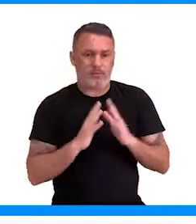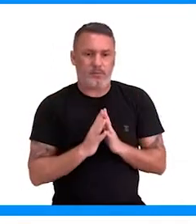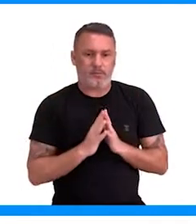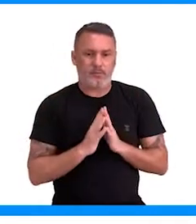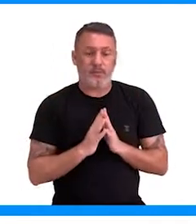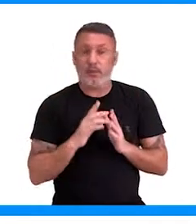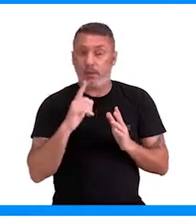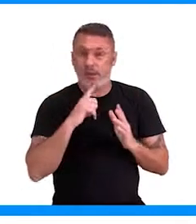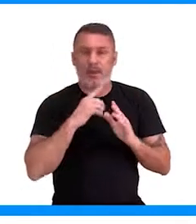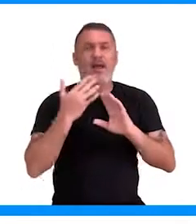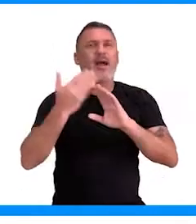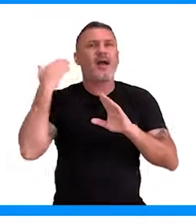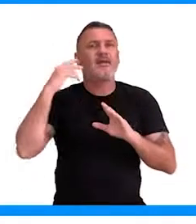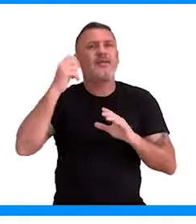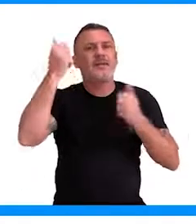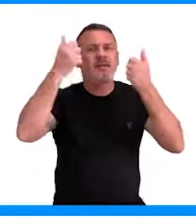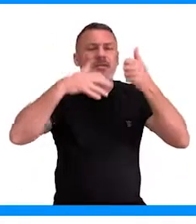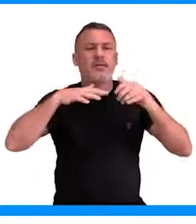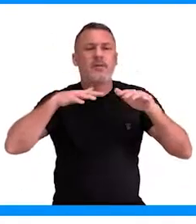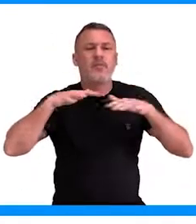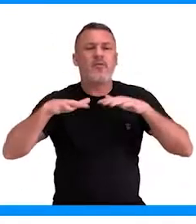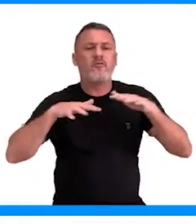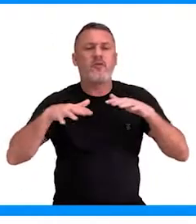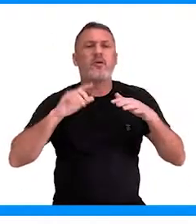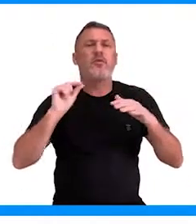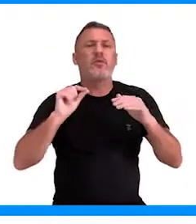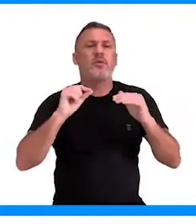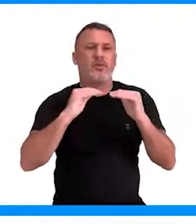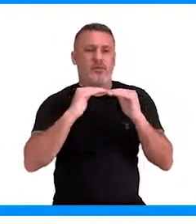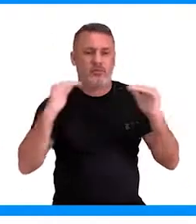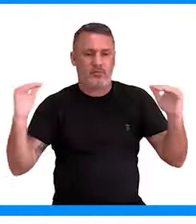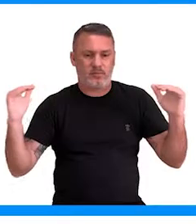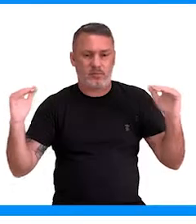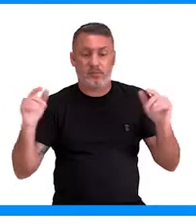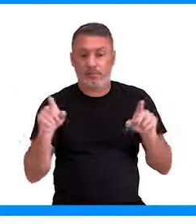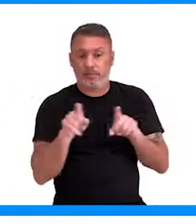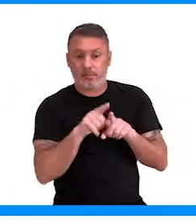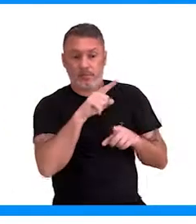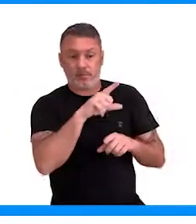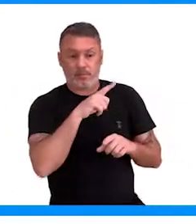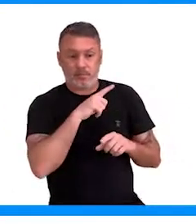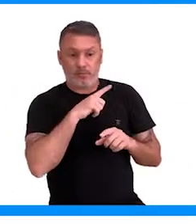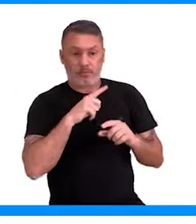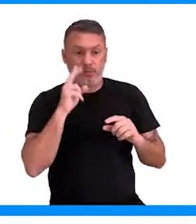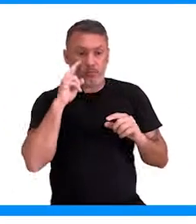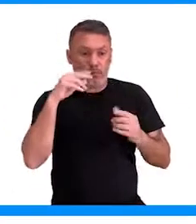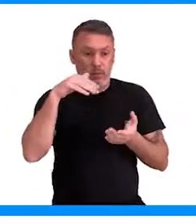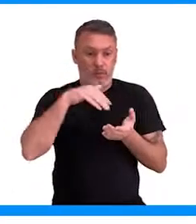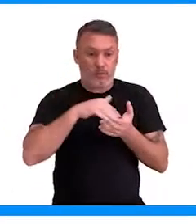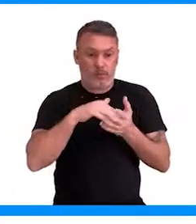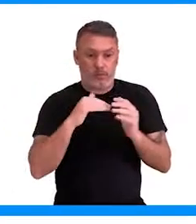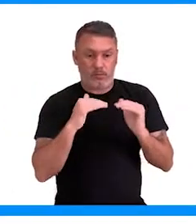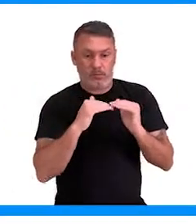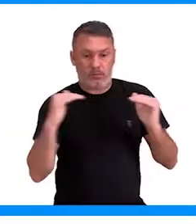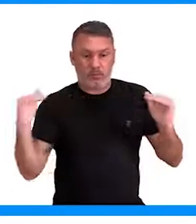Assim como lá no movimento horizontal, nós vamos ter o alcance horizontal, o que eu chamei lá